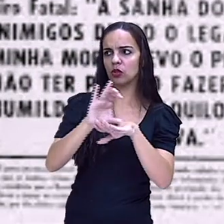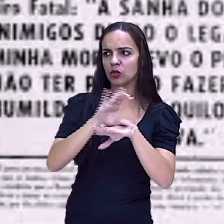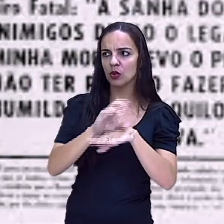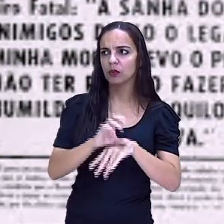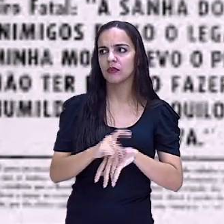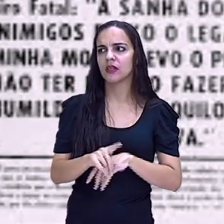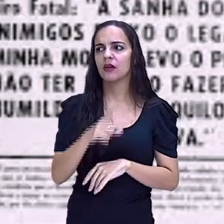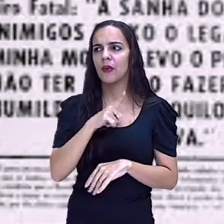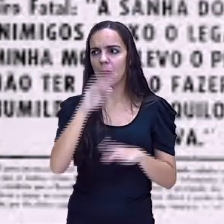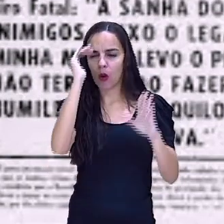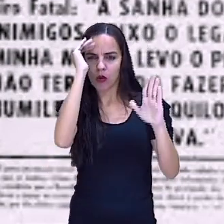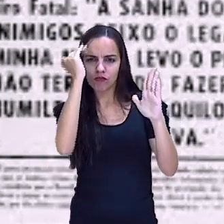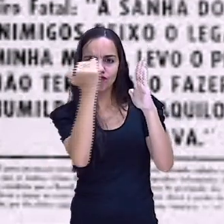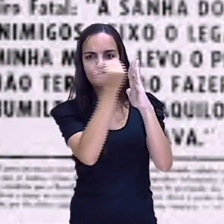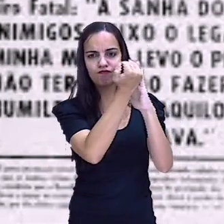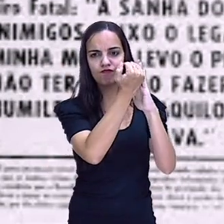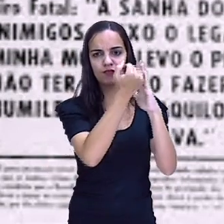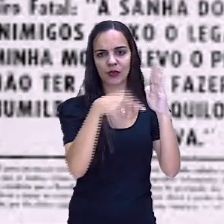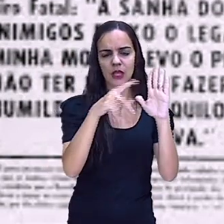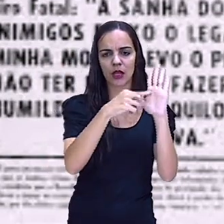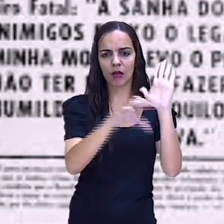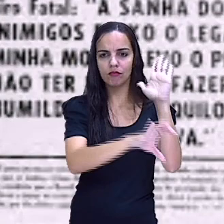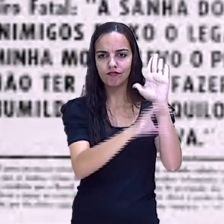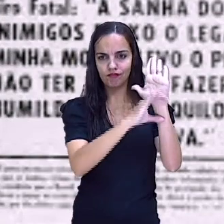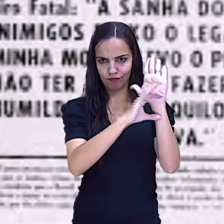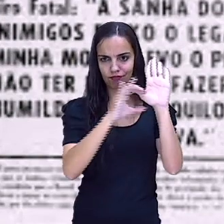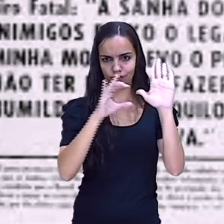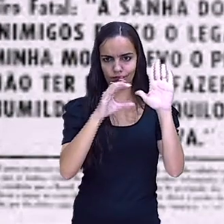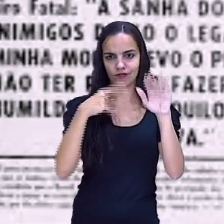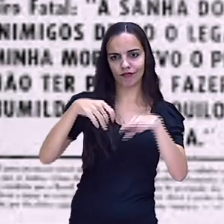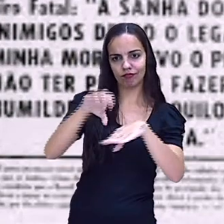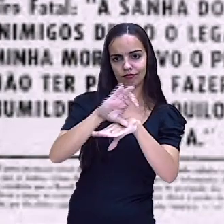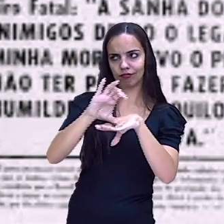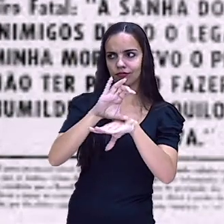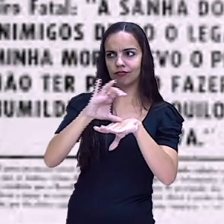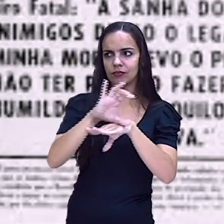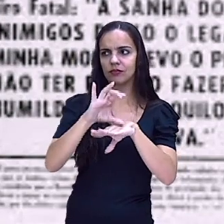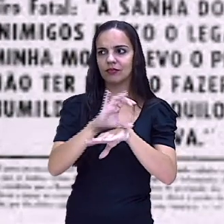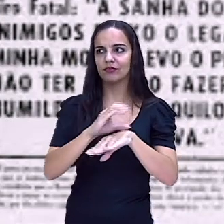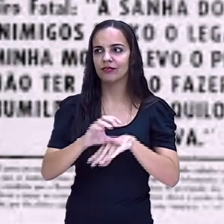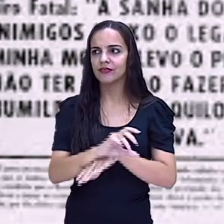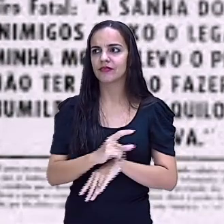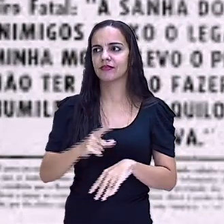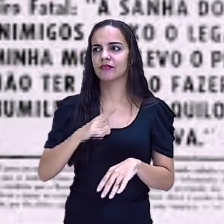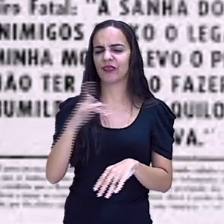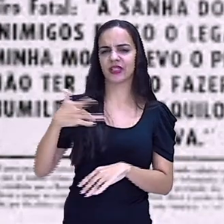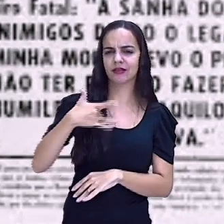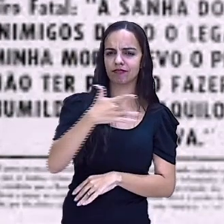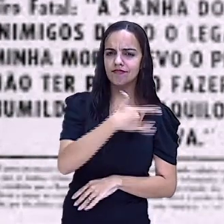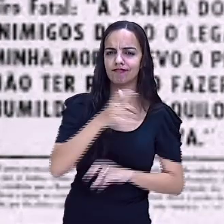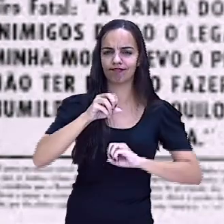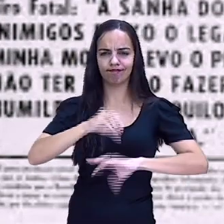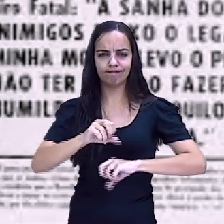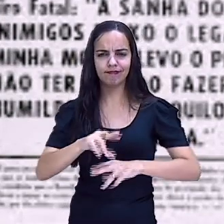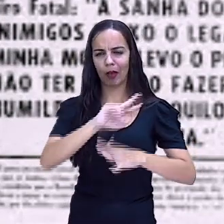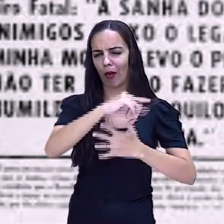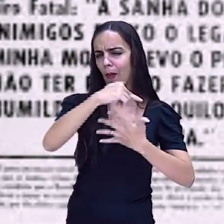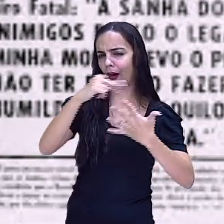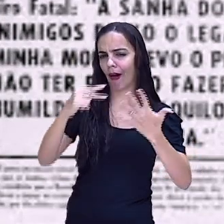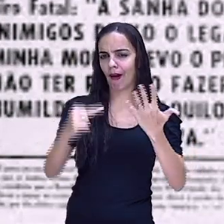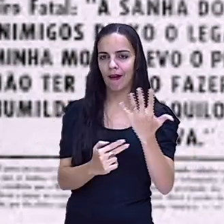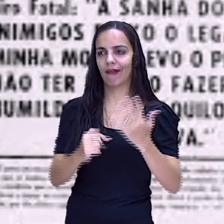ninguém, ele cumpre o que está escrito na Constituição. Moradia, saúde, educação, lazer, etc. e